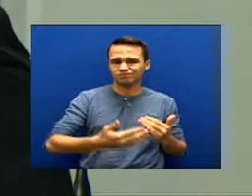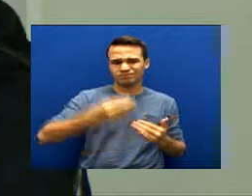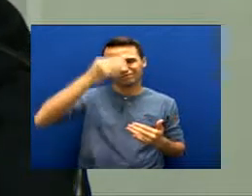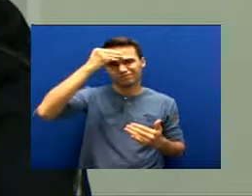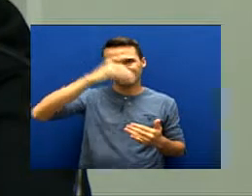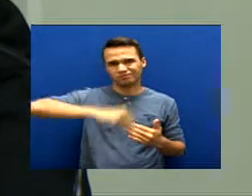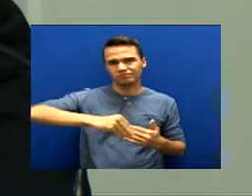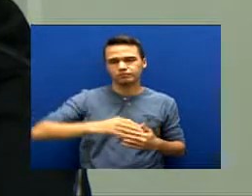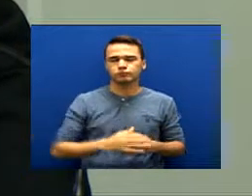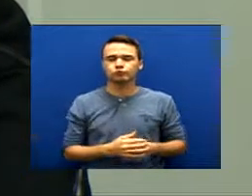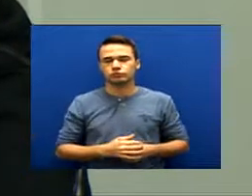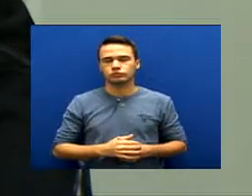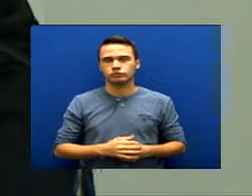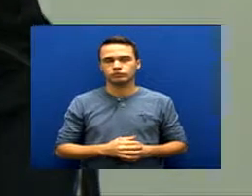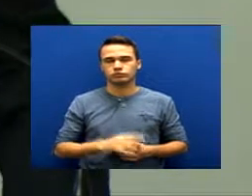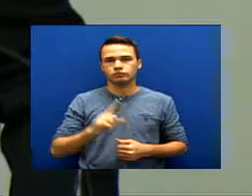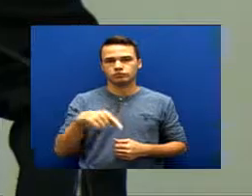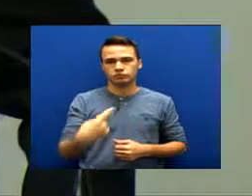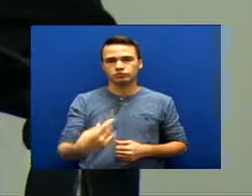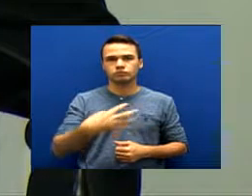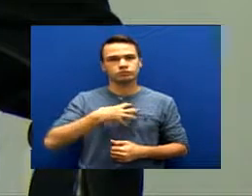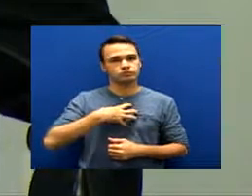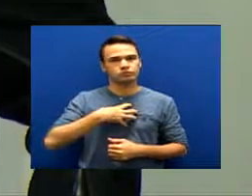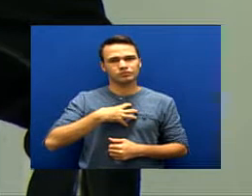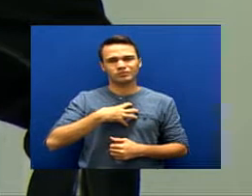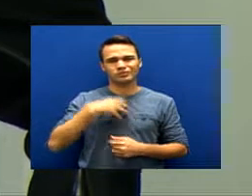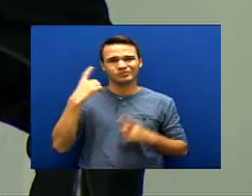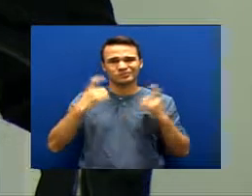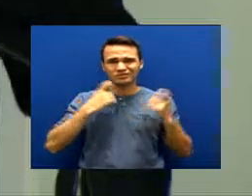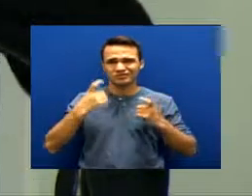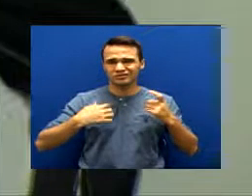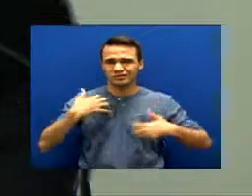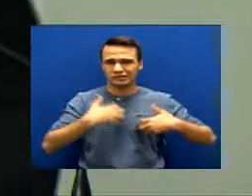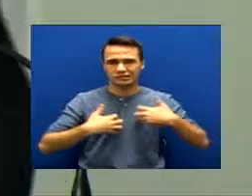seu povo e da sua presença no meio daqueles que o amam.